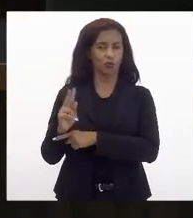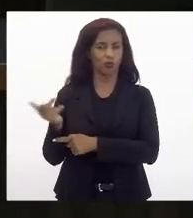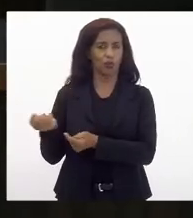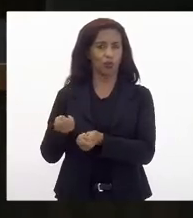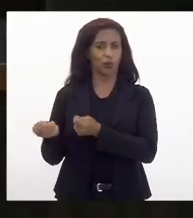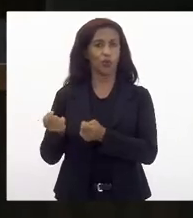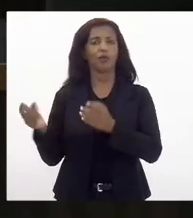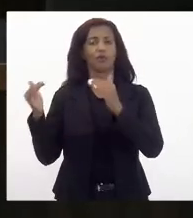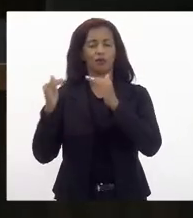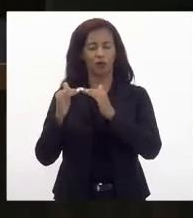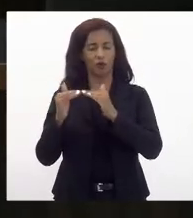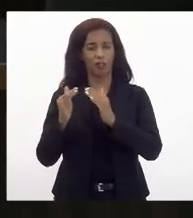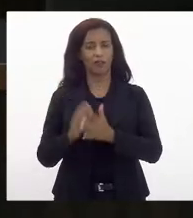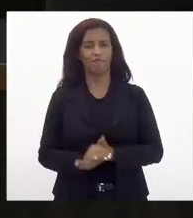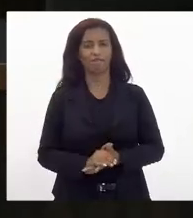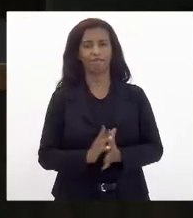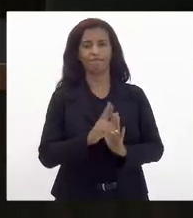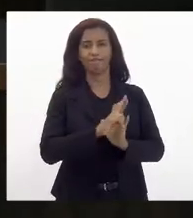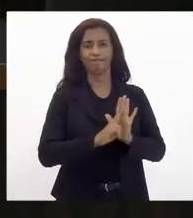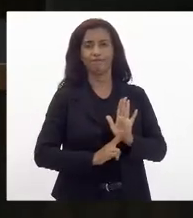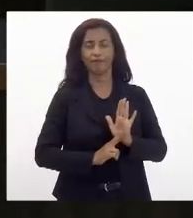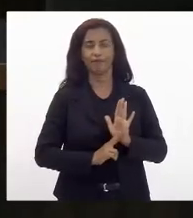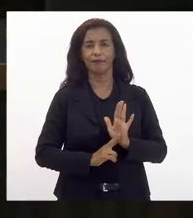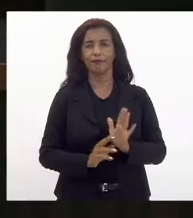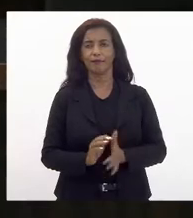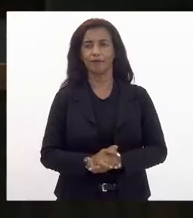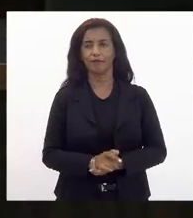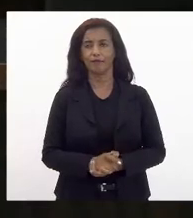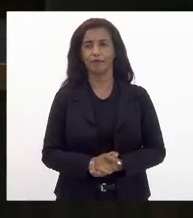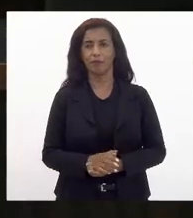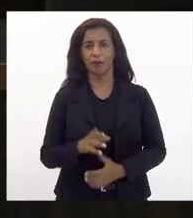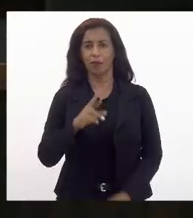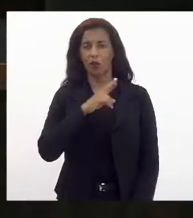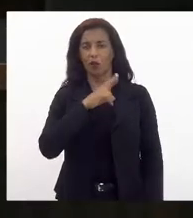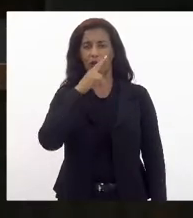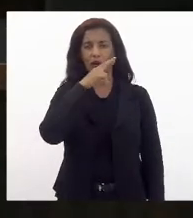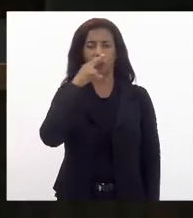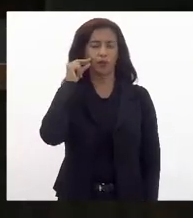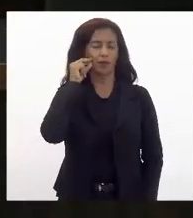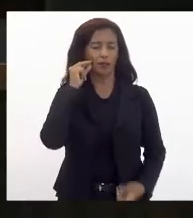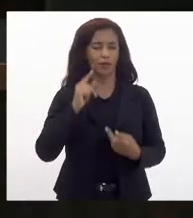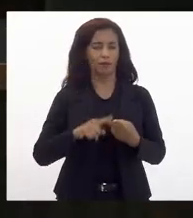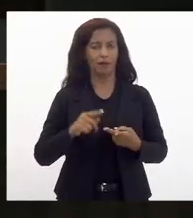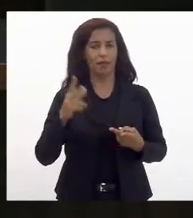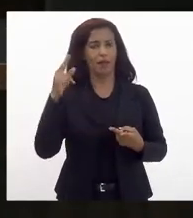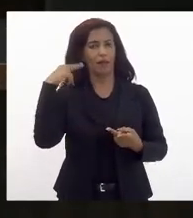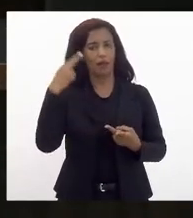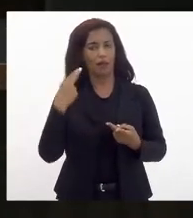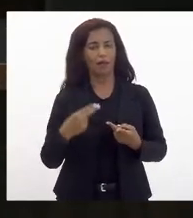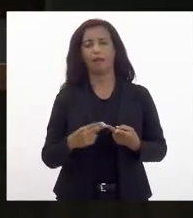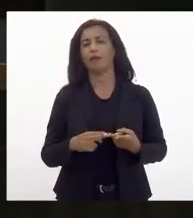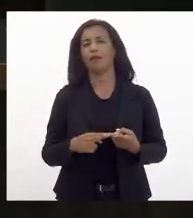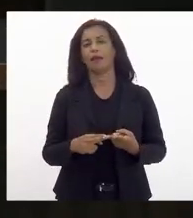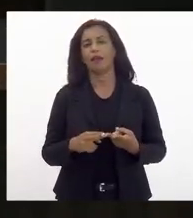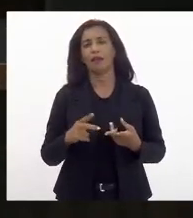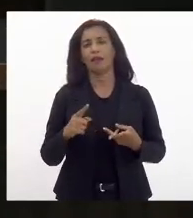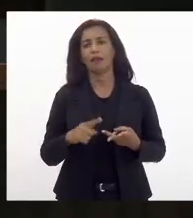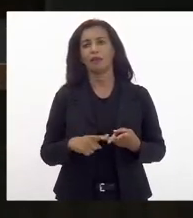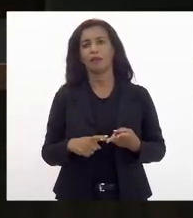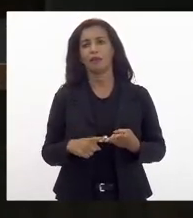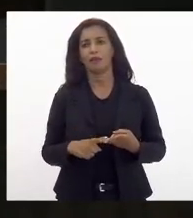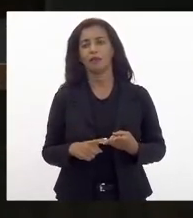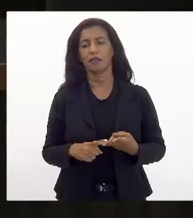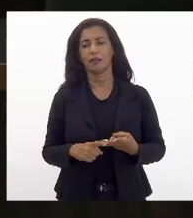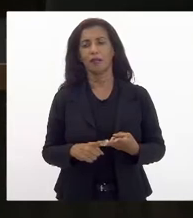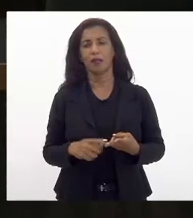financeira e controle de favorável relatores deputados Rosemberg Reis Renata Souza rosenverg